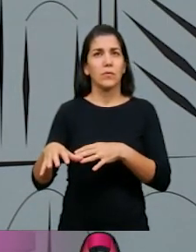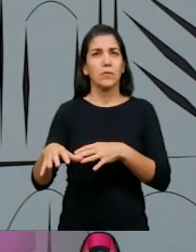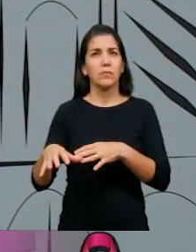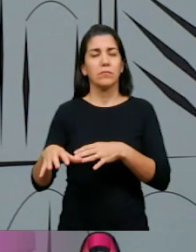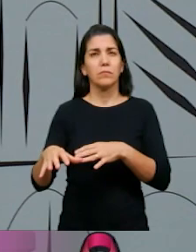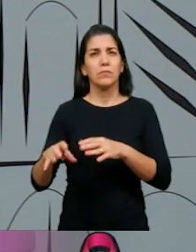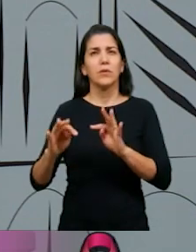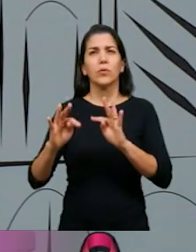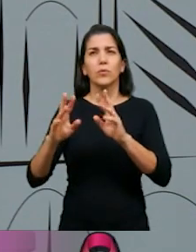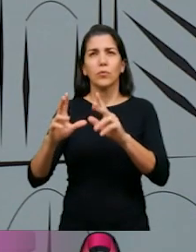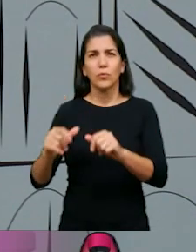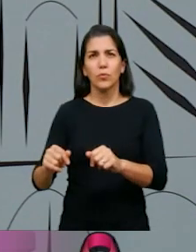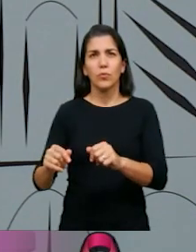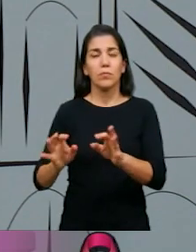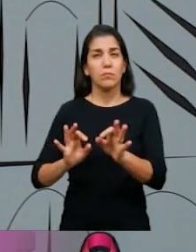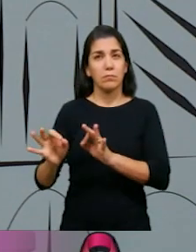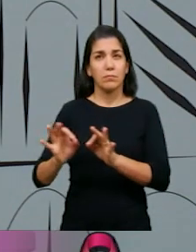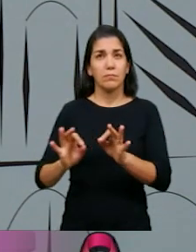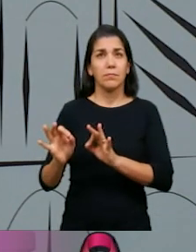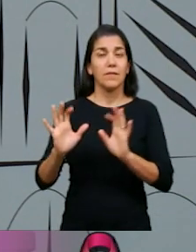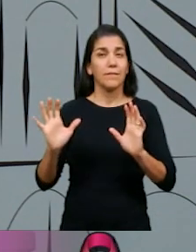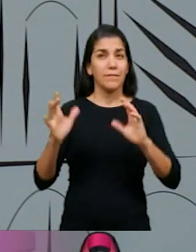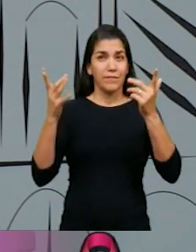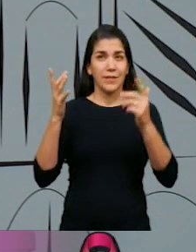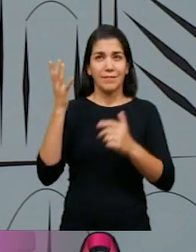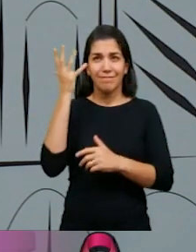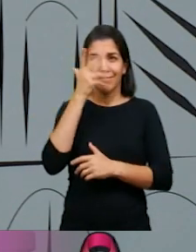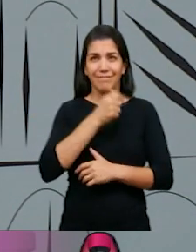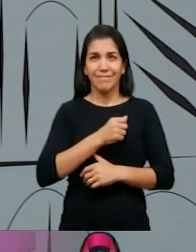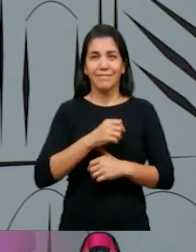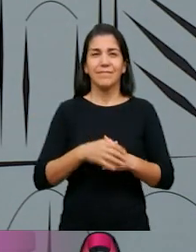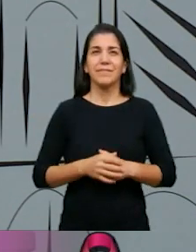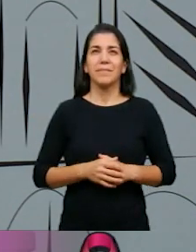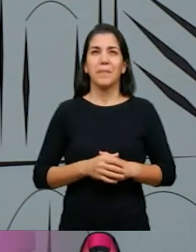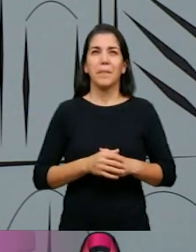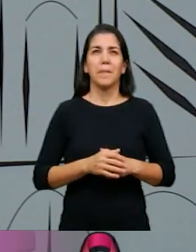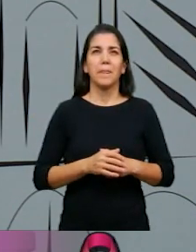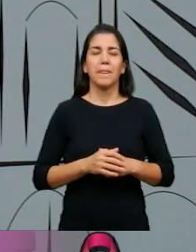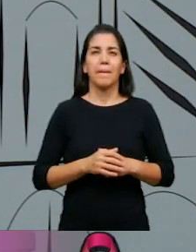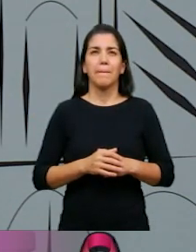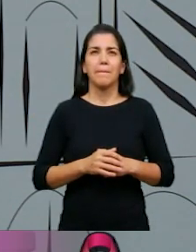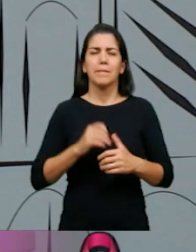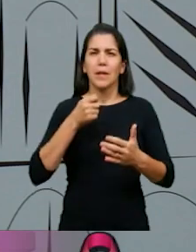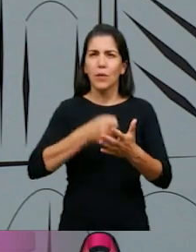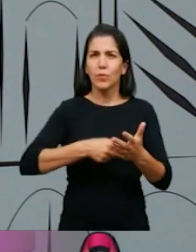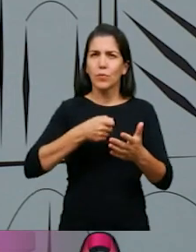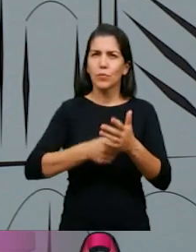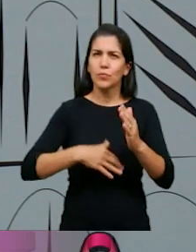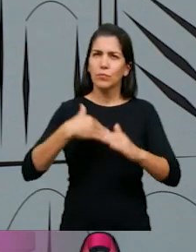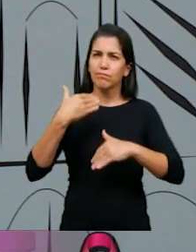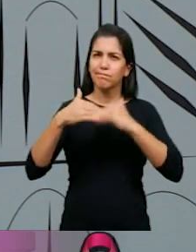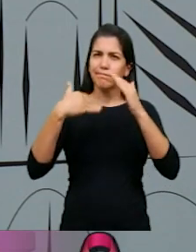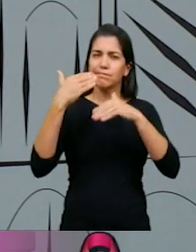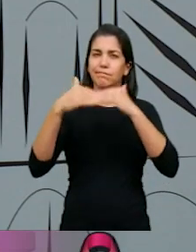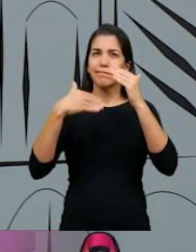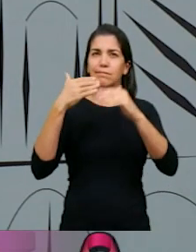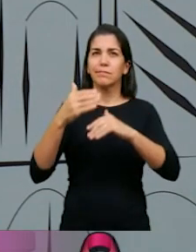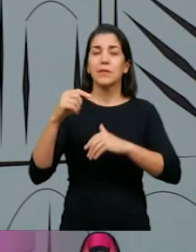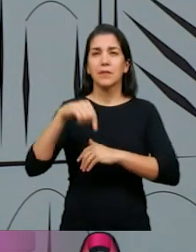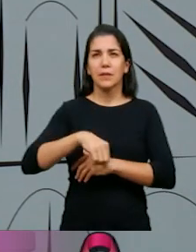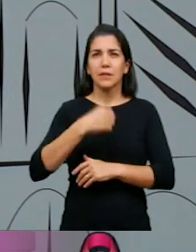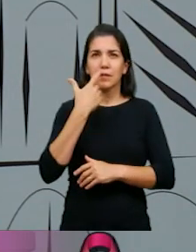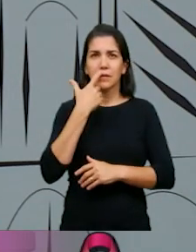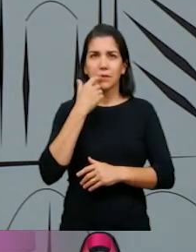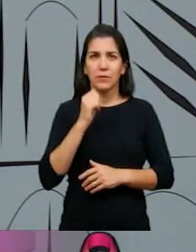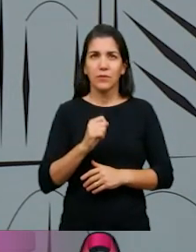tivéssemos este belíssimo evento. E de toda essa luta e construção que nós temos feito com a Batalha de Rima aqui na nossa